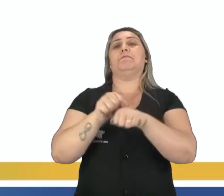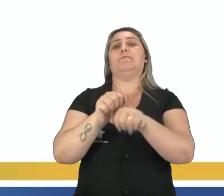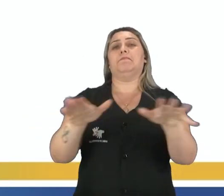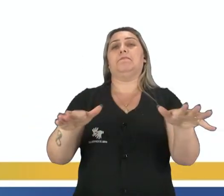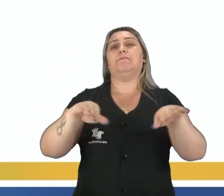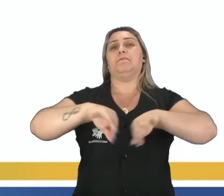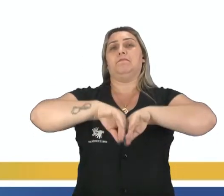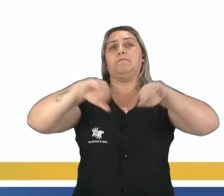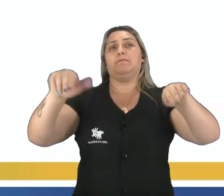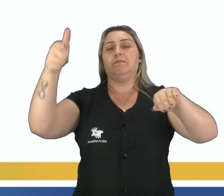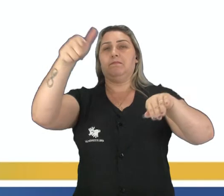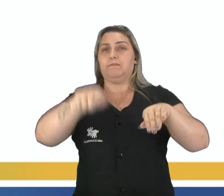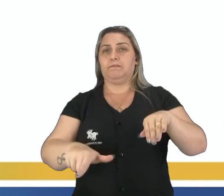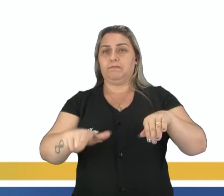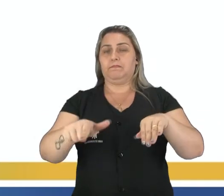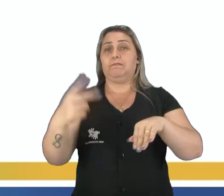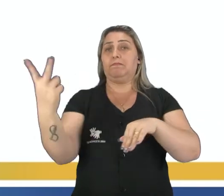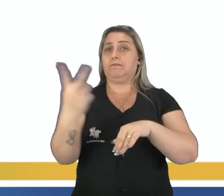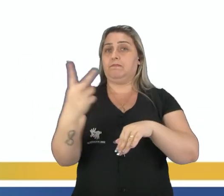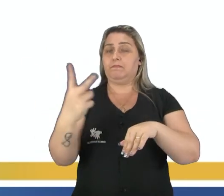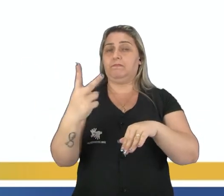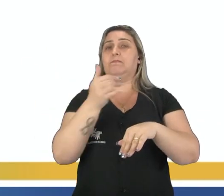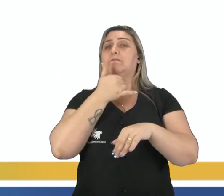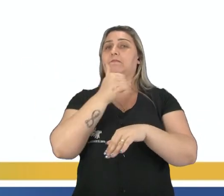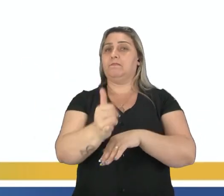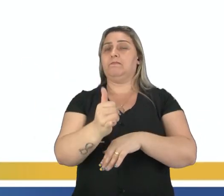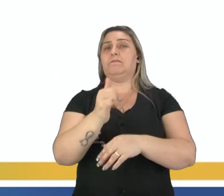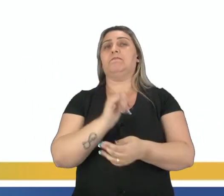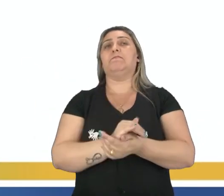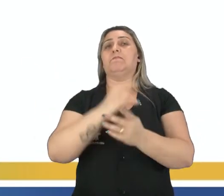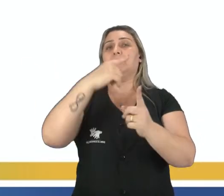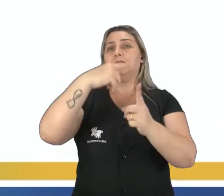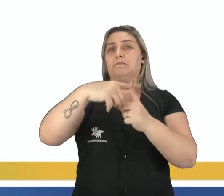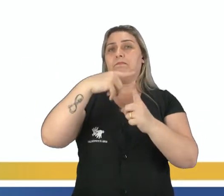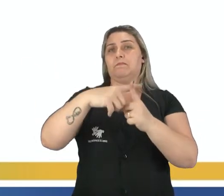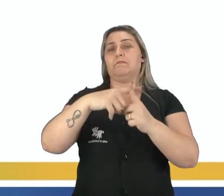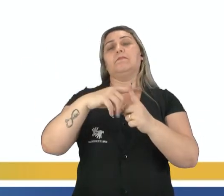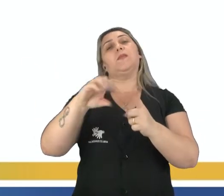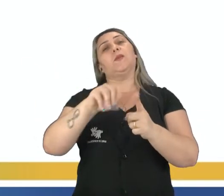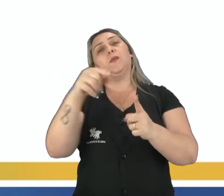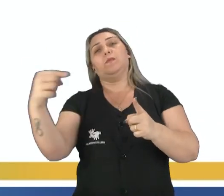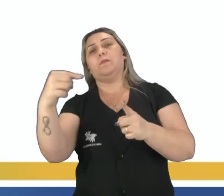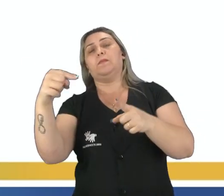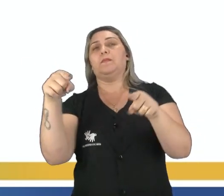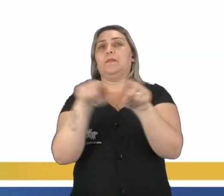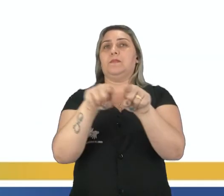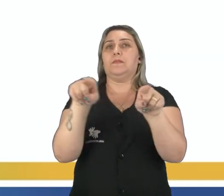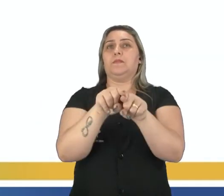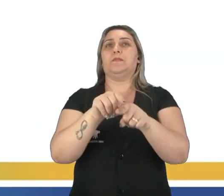distribuição. Separou de novo, então as duas vão ficar eletrizadas. Positivamente, pode ser negativamente também.